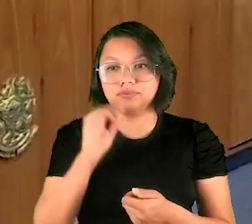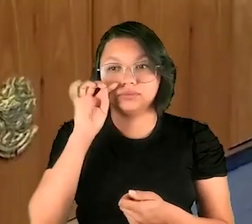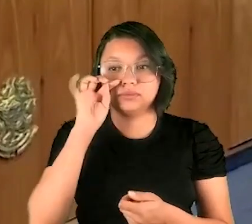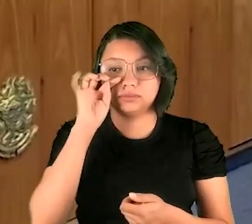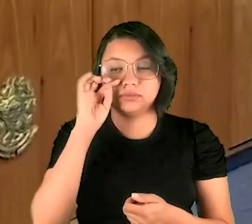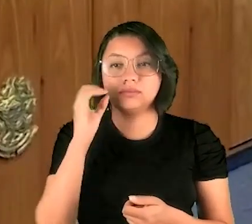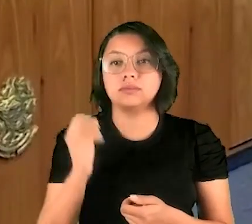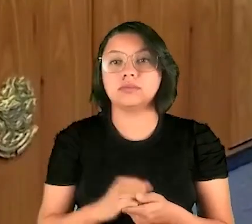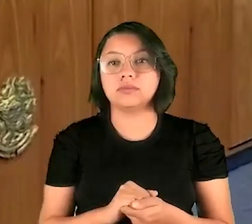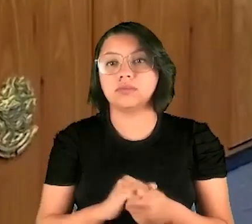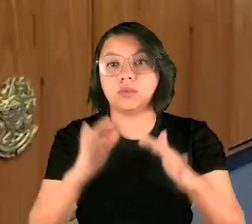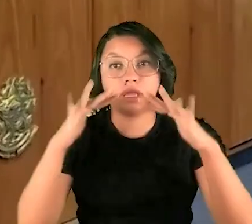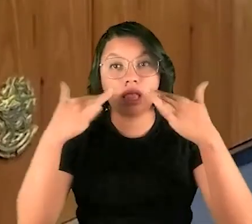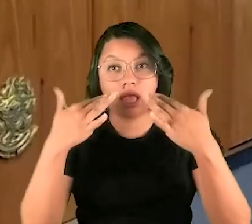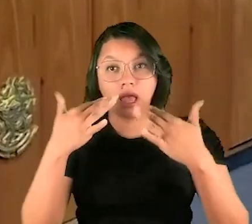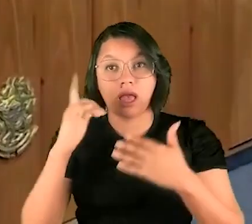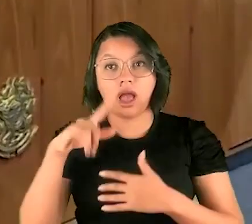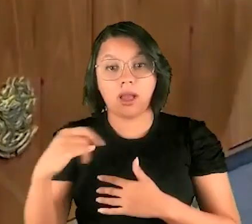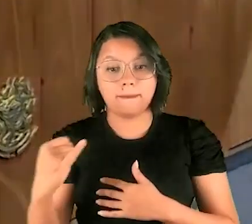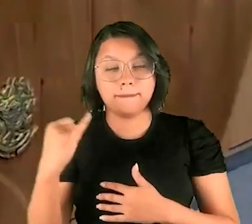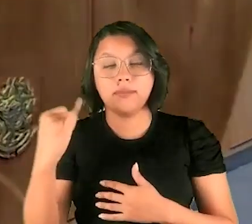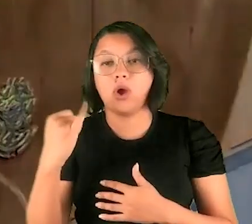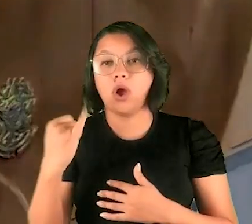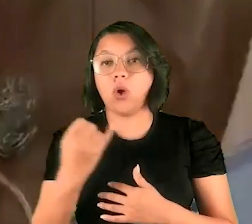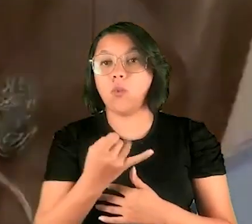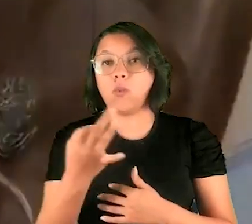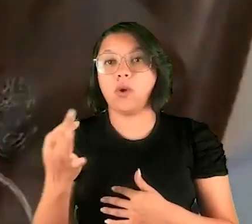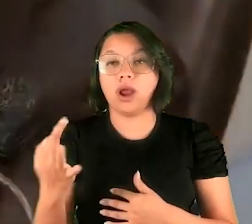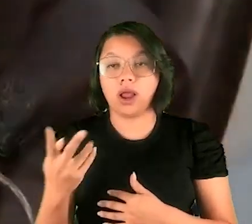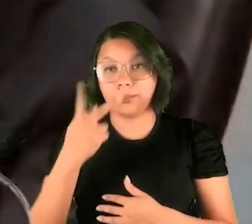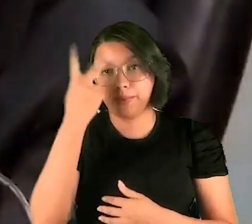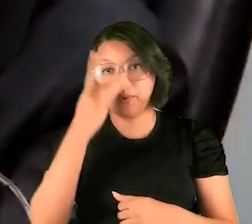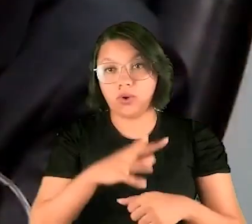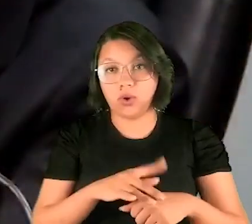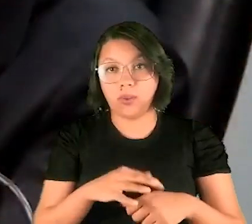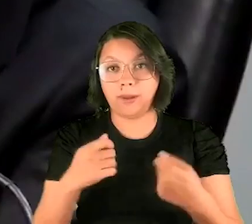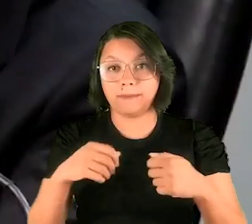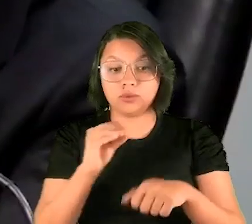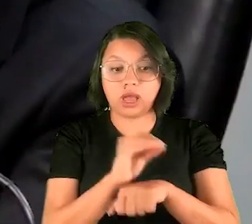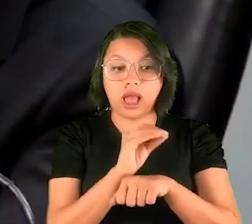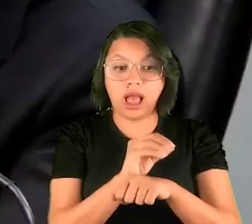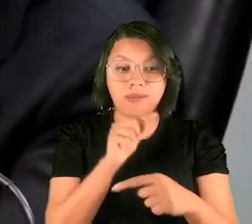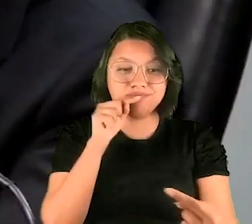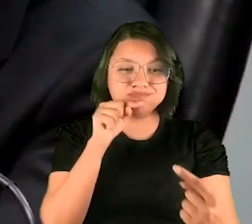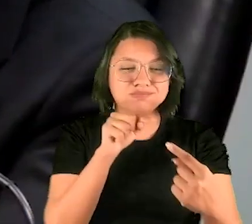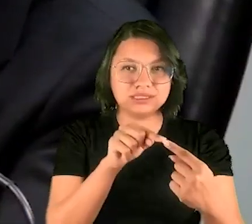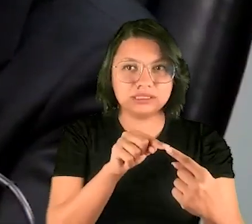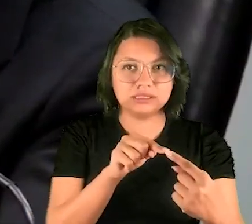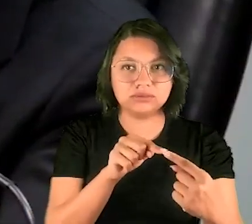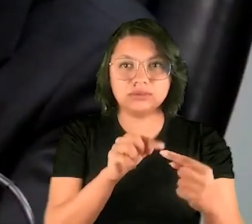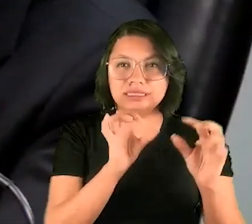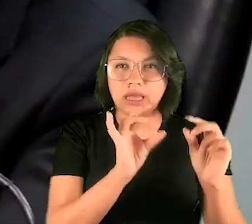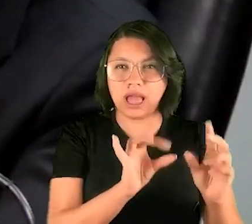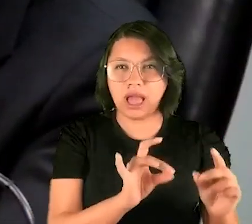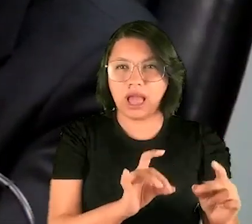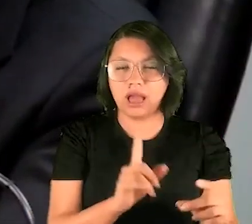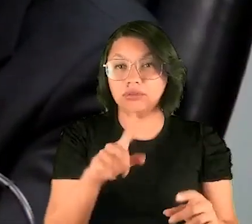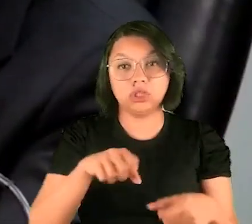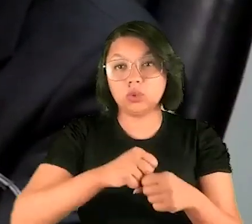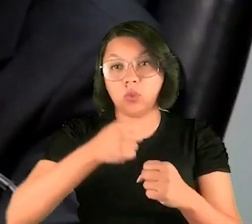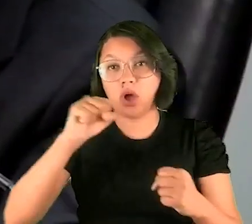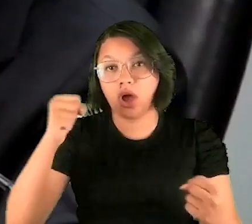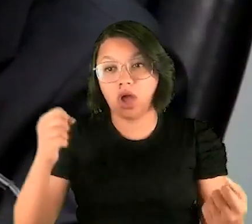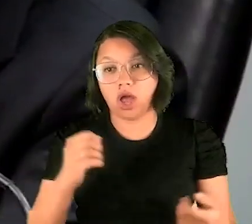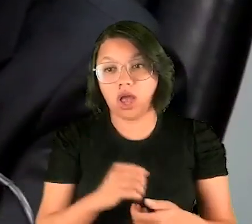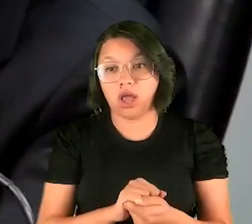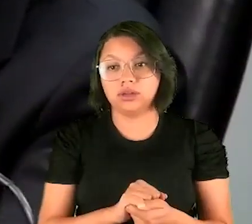que, e talvez isso seja relevante, o número de pacientes que precisam desses tratamentos específicos ele não é tão grande. Então, por exemplo, tumores com alteração